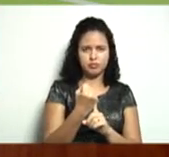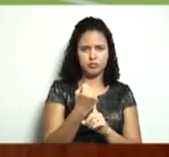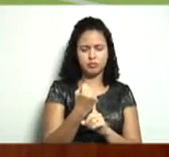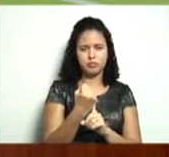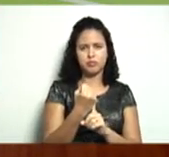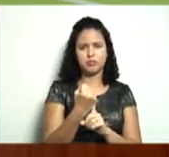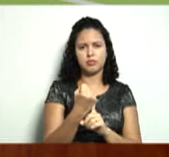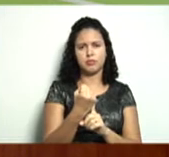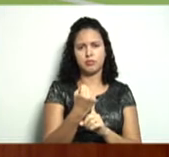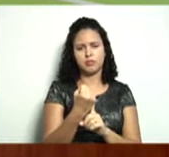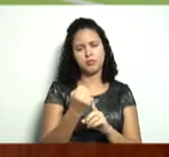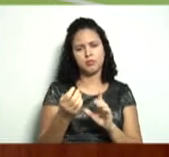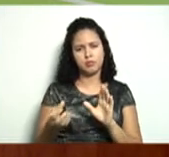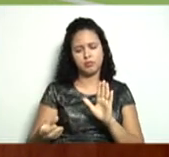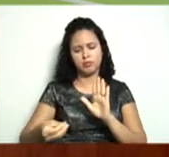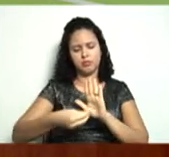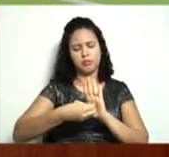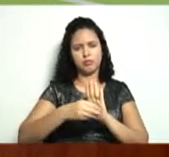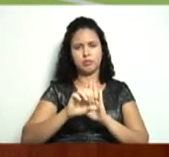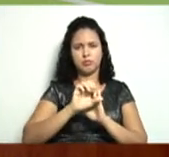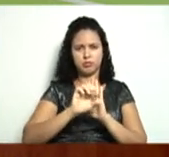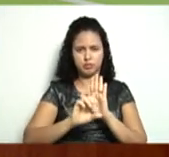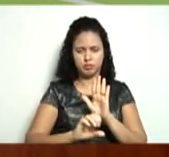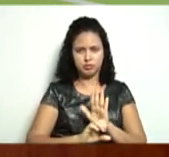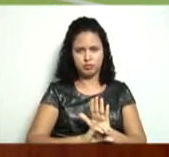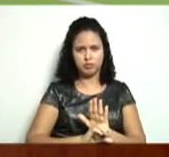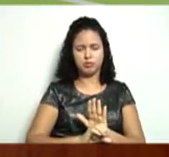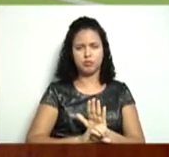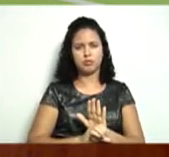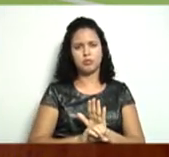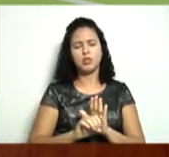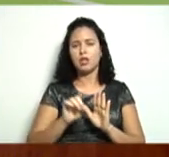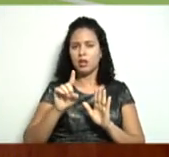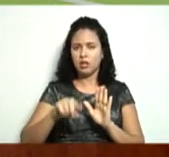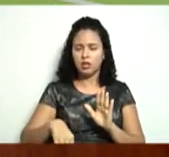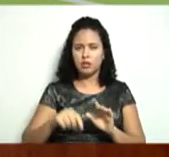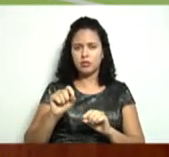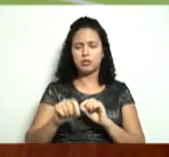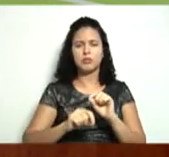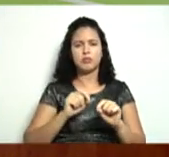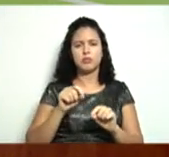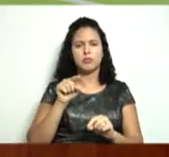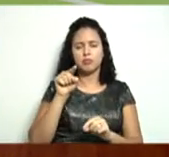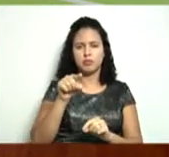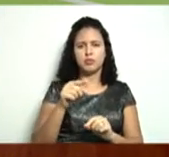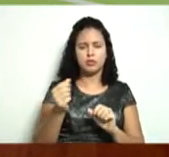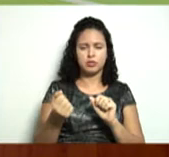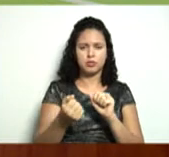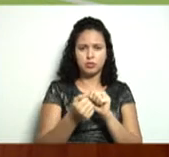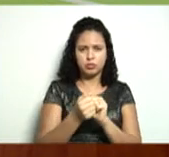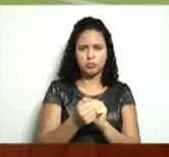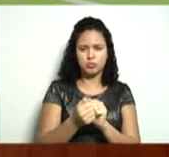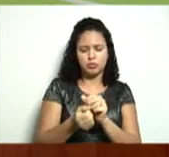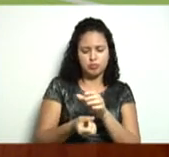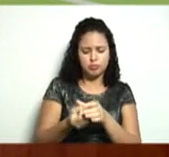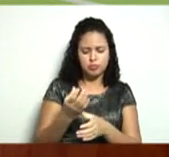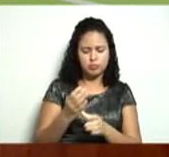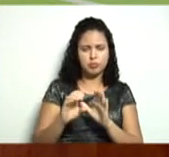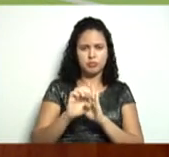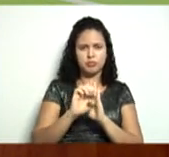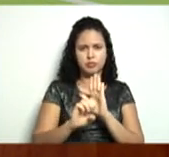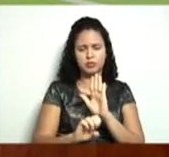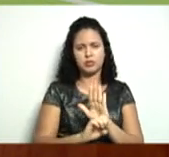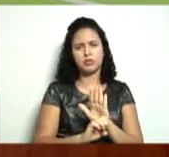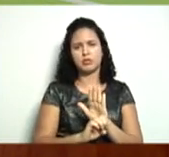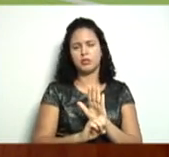estar incluído aí no estatuto? É, a recomendação, senhores, é que se vocês estiverem participando da elaboração desse estatuto,